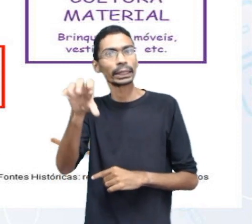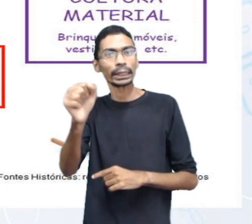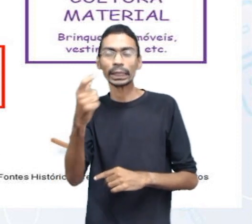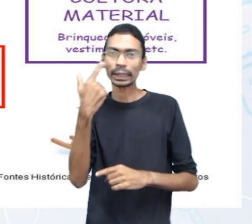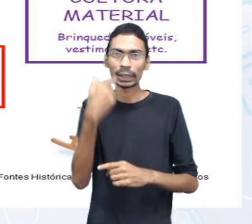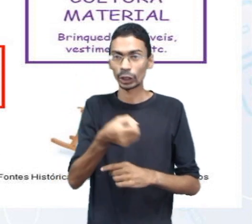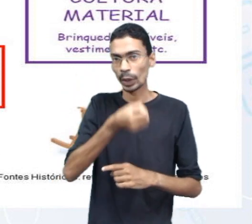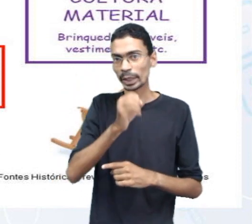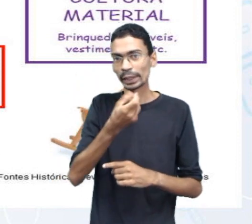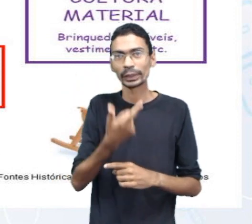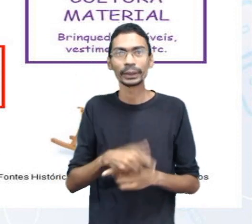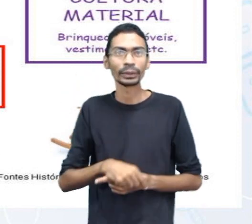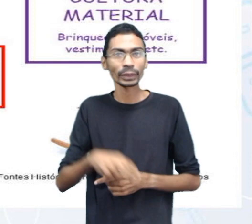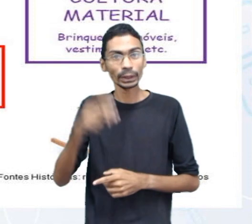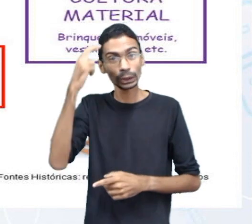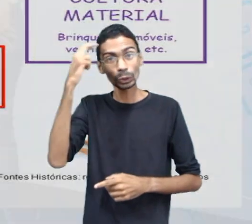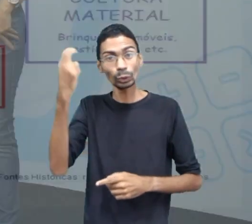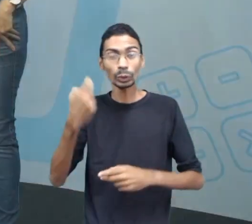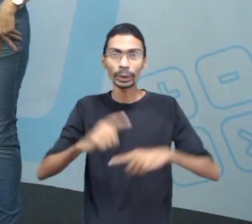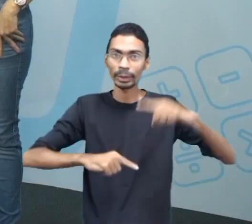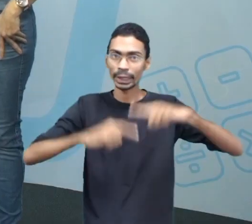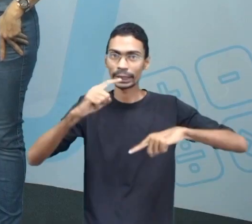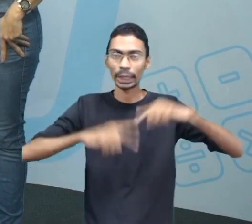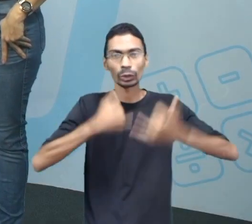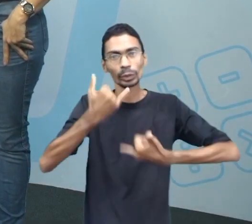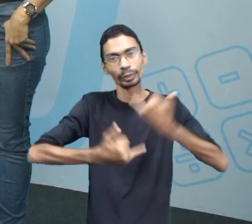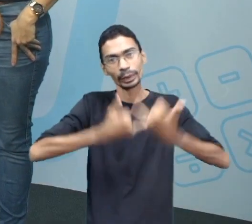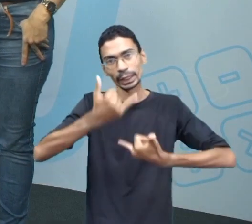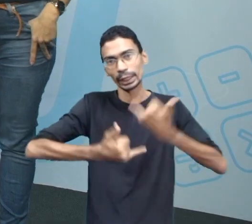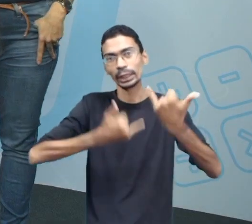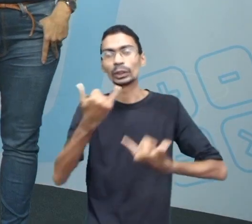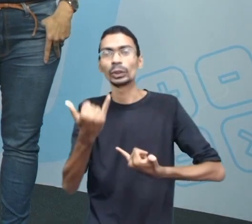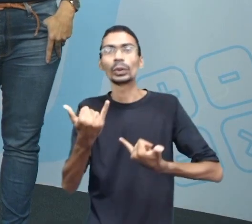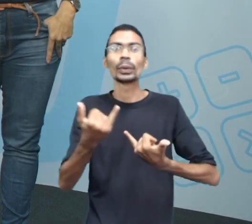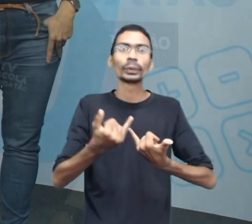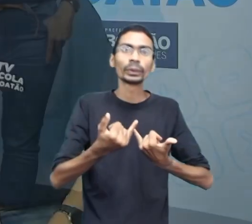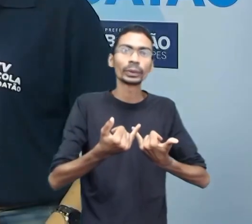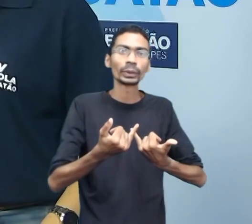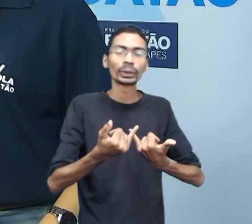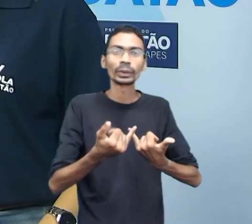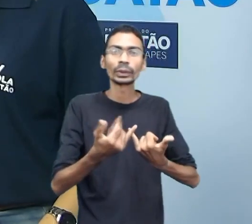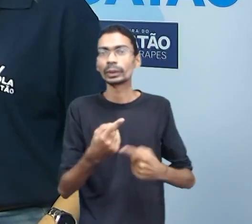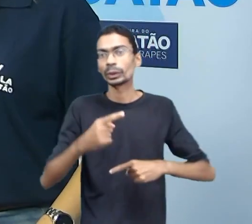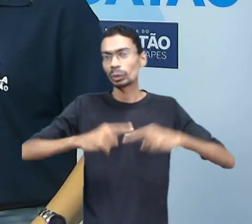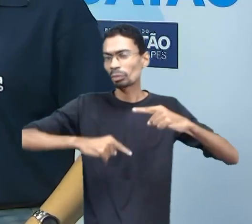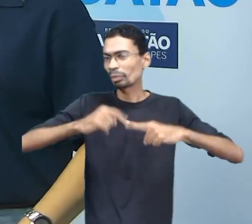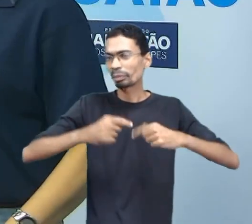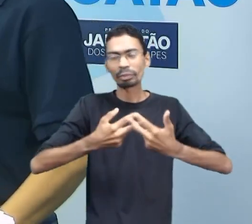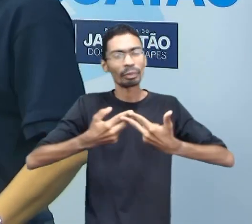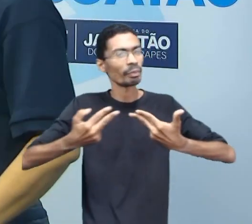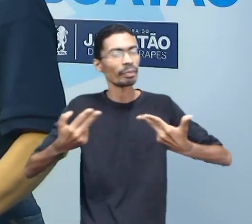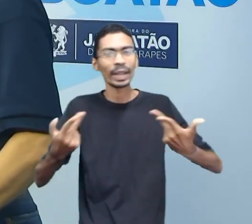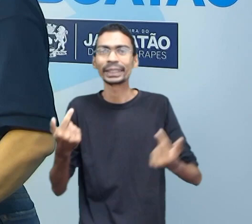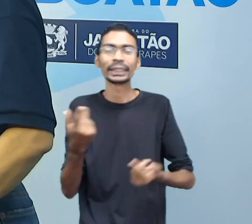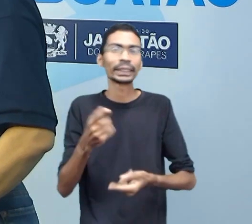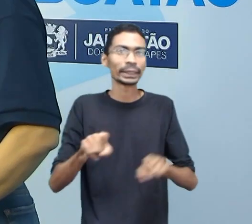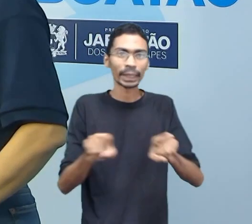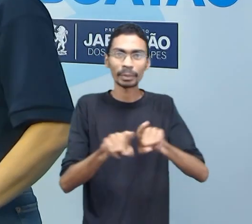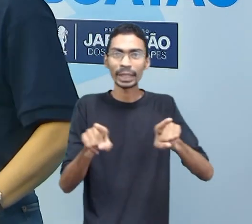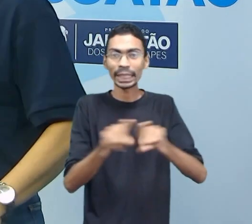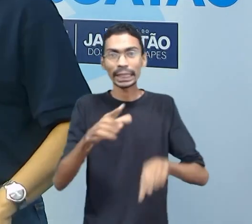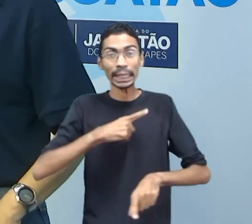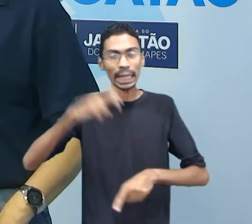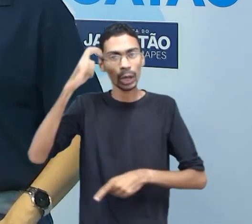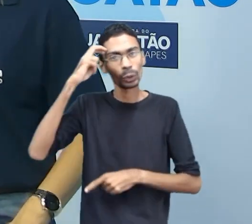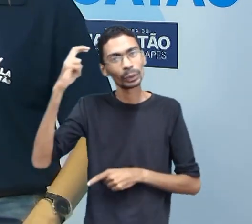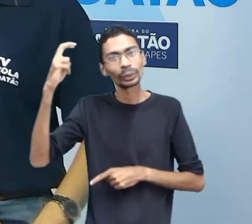da cultura material como por exemplo os brinquedos os móveis as vestimentas além dessas ainda